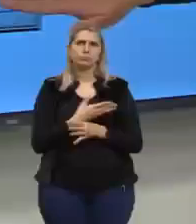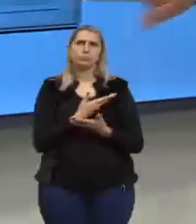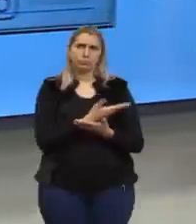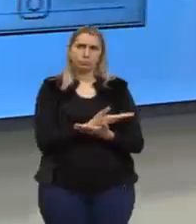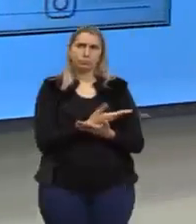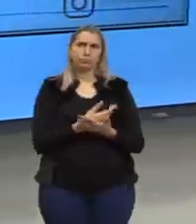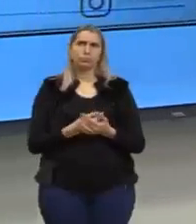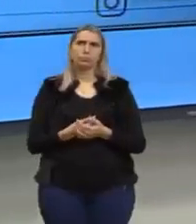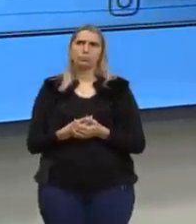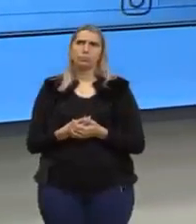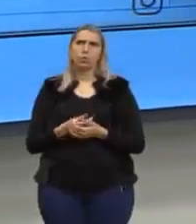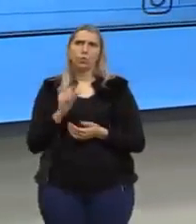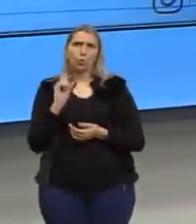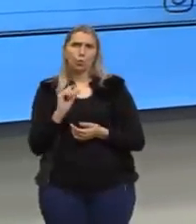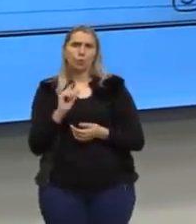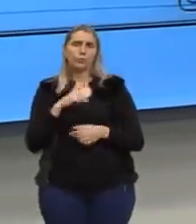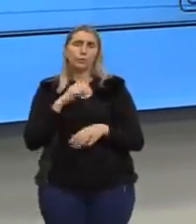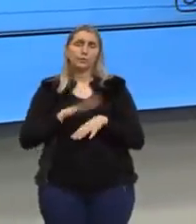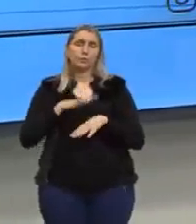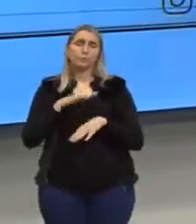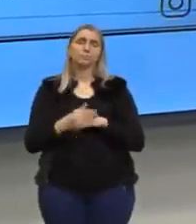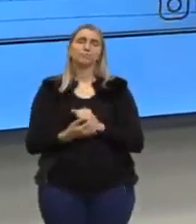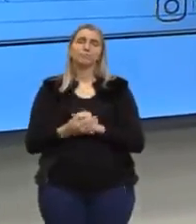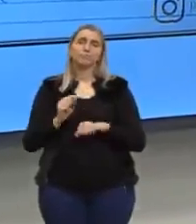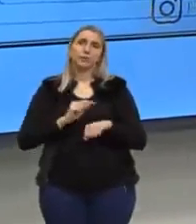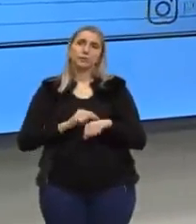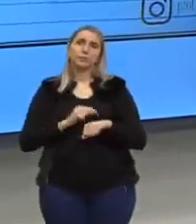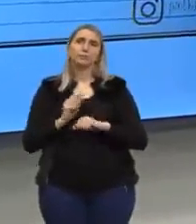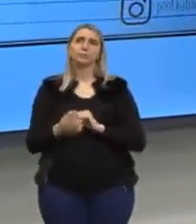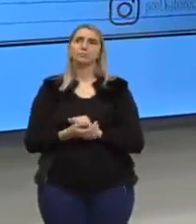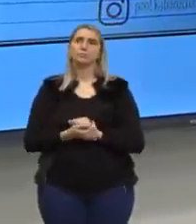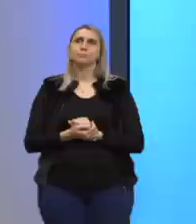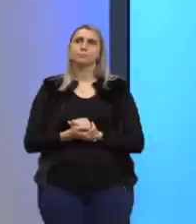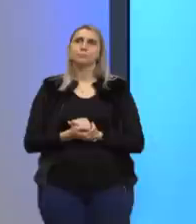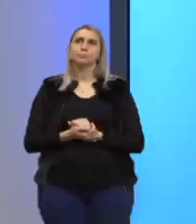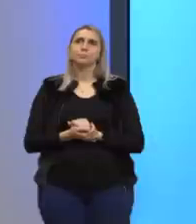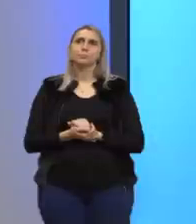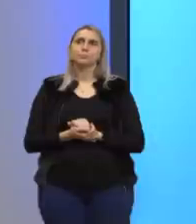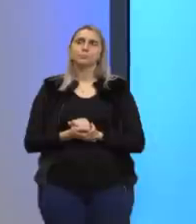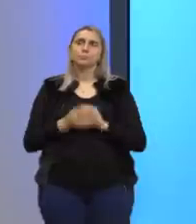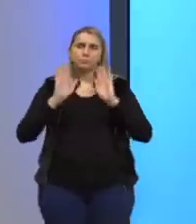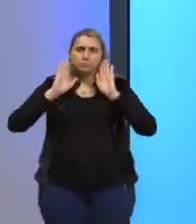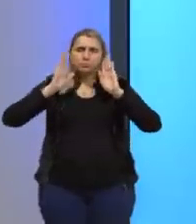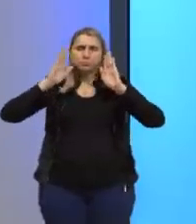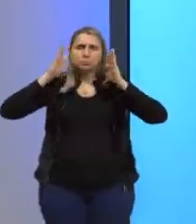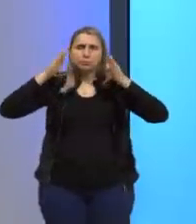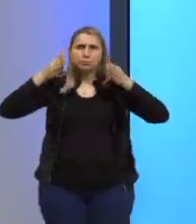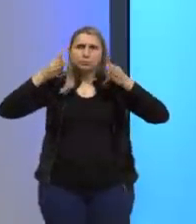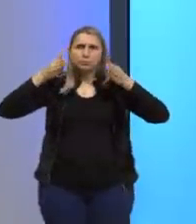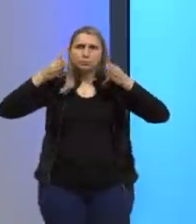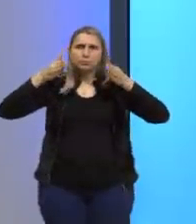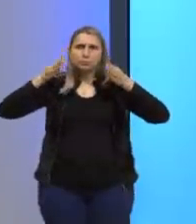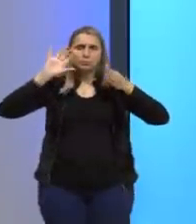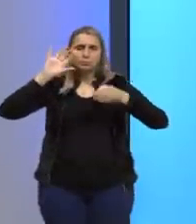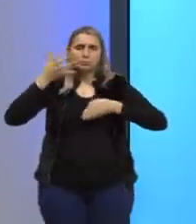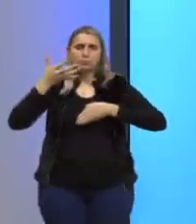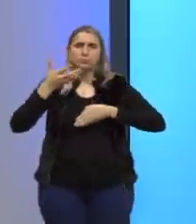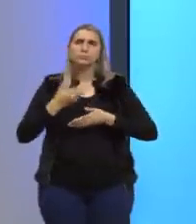para nós ganharmos um pouco de tempo, certo? Então vamos focar, por favor, aqui na